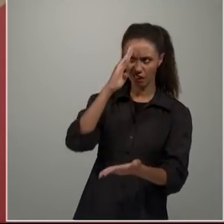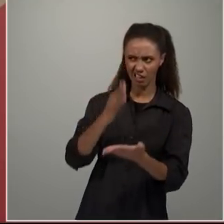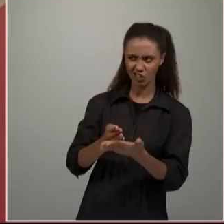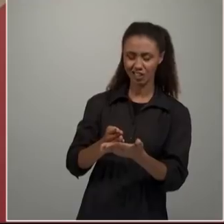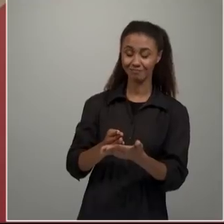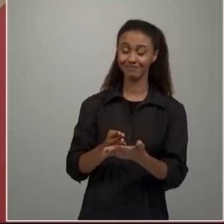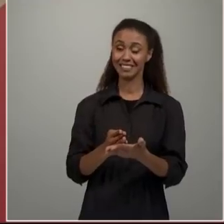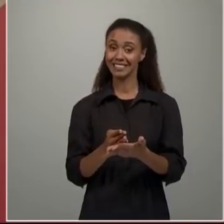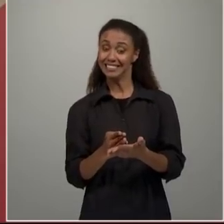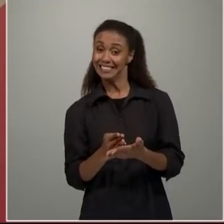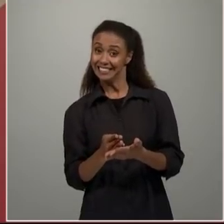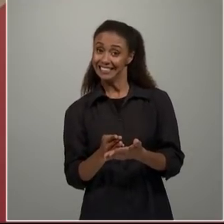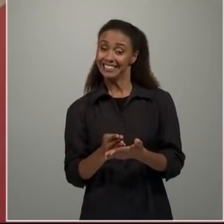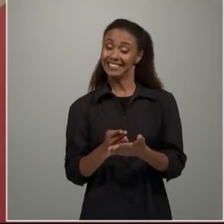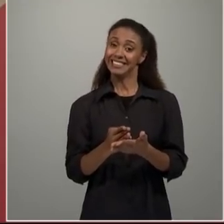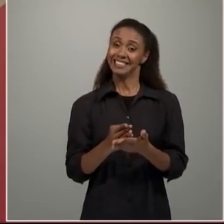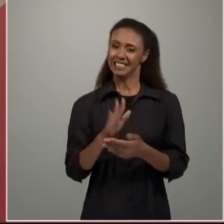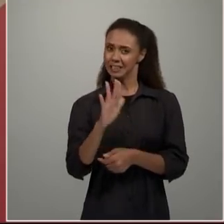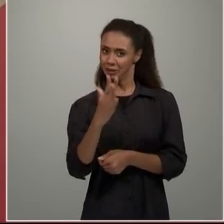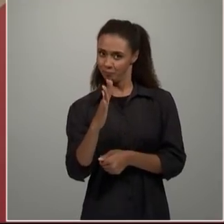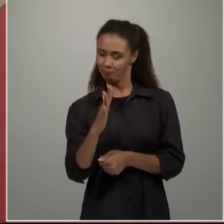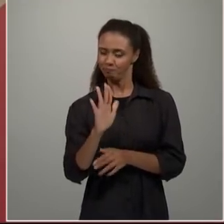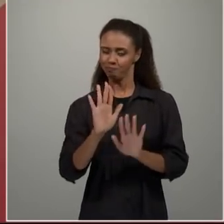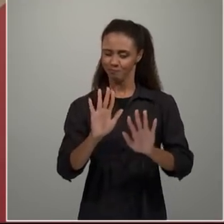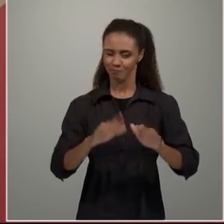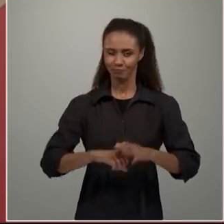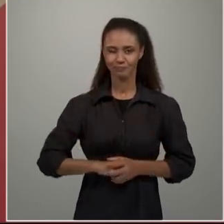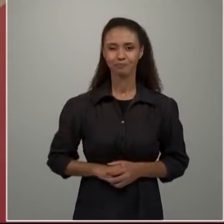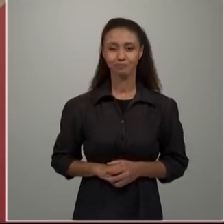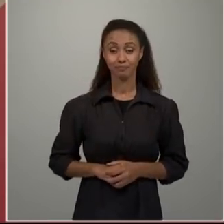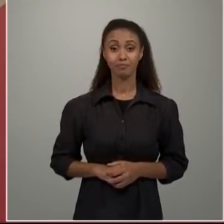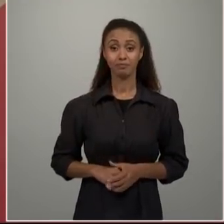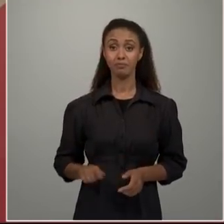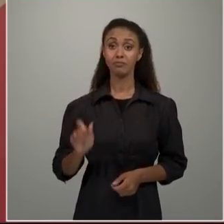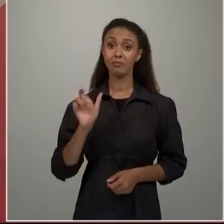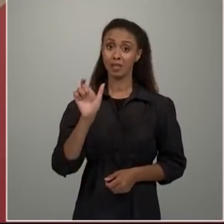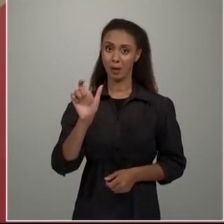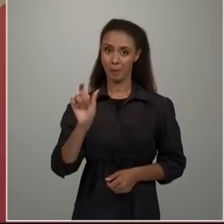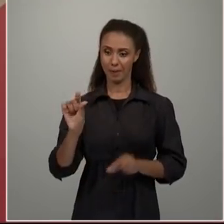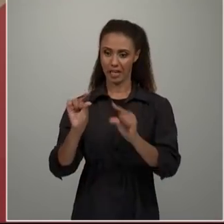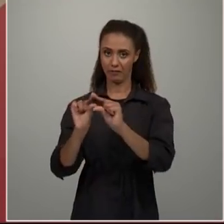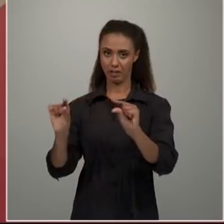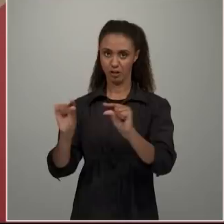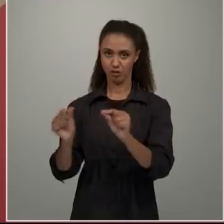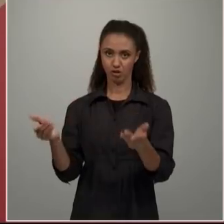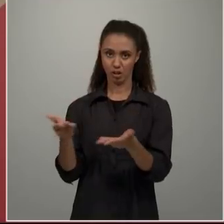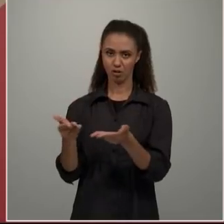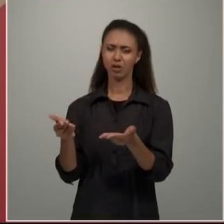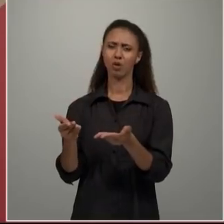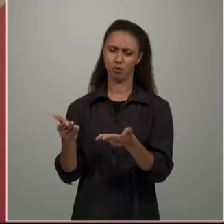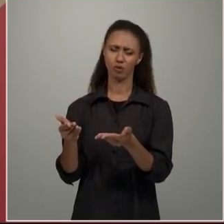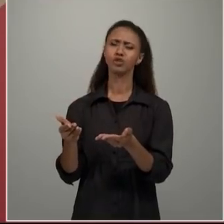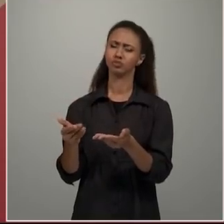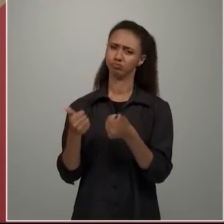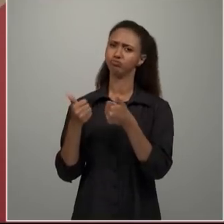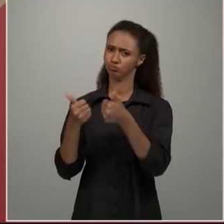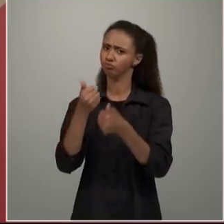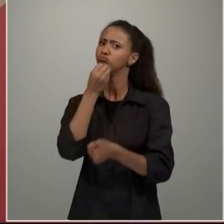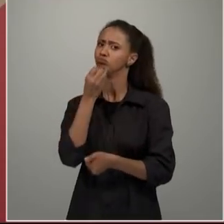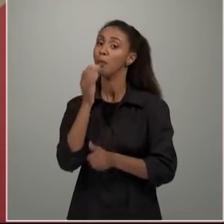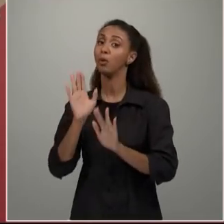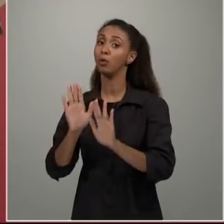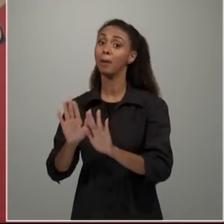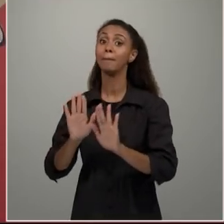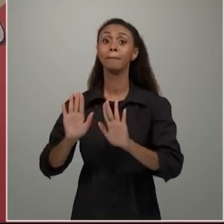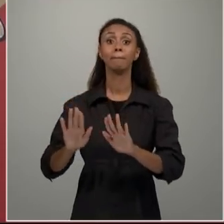não na verdade o que acontece às palavras normalmente as legendas atualmente elas são muito boas a gente tem a legenda